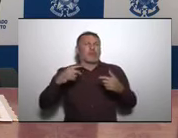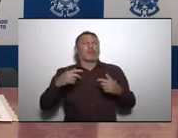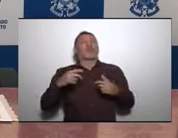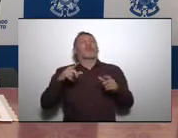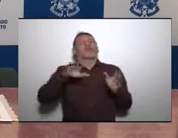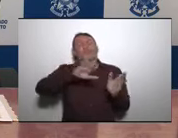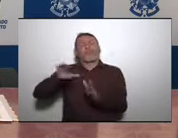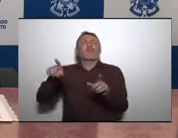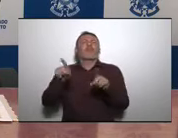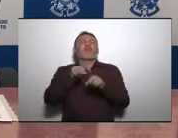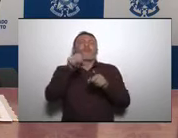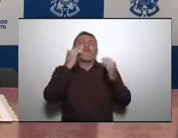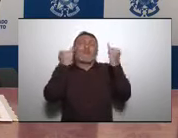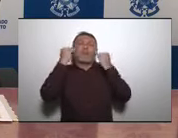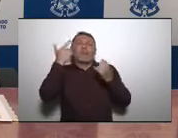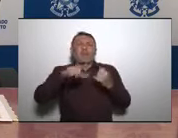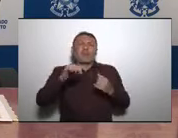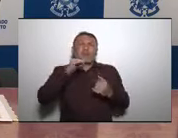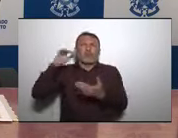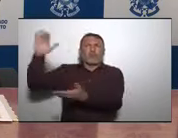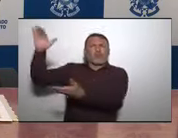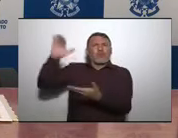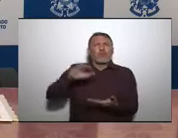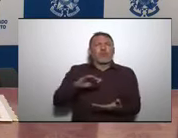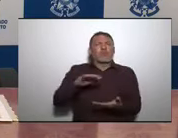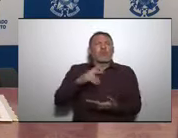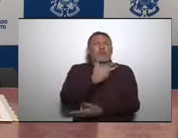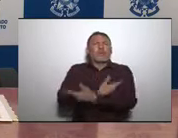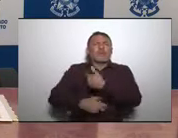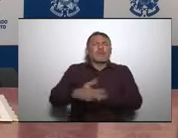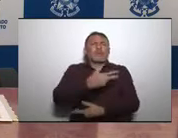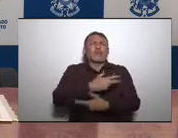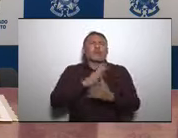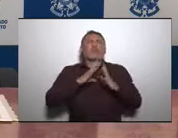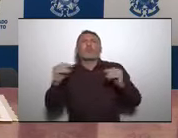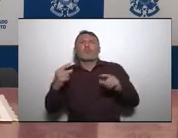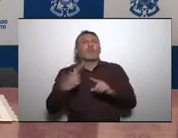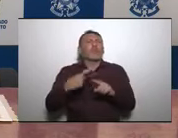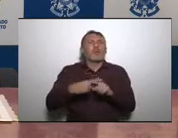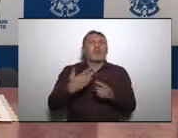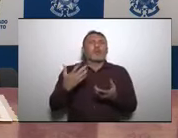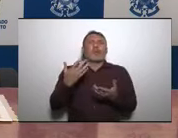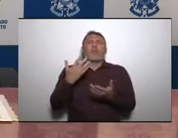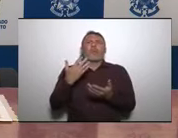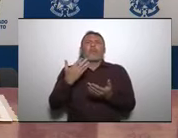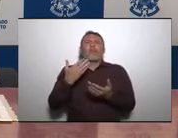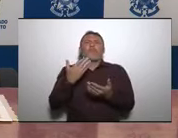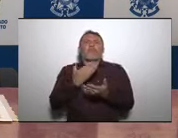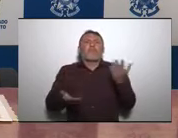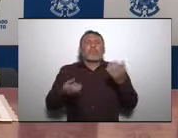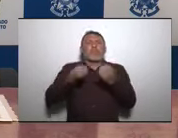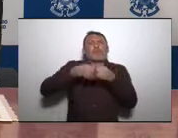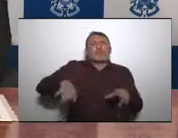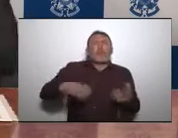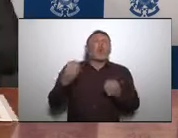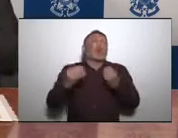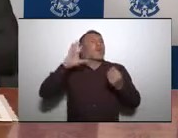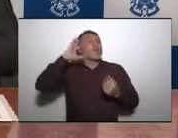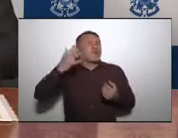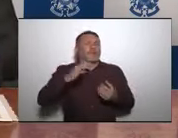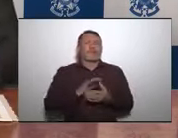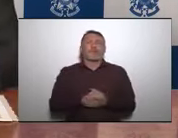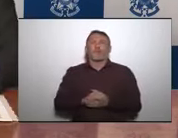desviada, que carregamento era esse, as medidas, né, que o estado vai adotar para recuperar essa carga perdida. Bem,